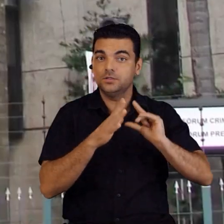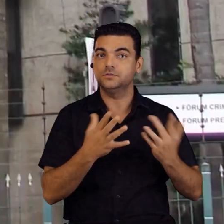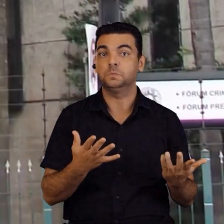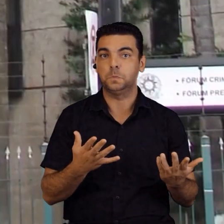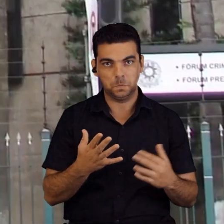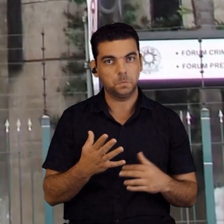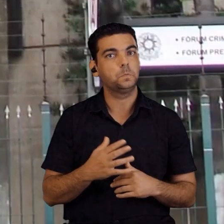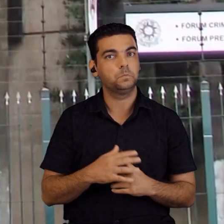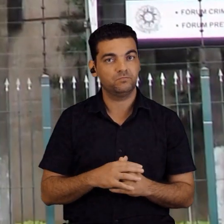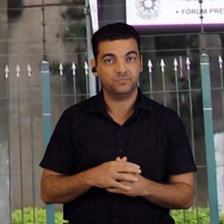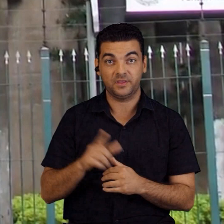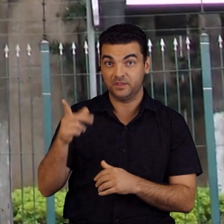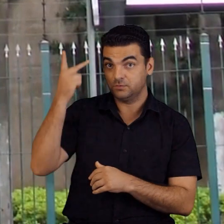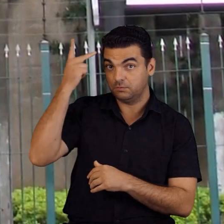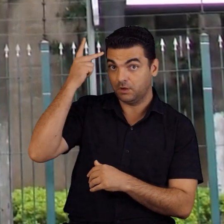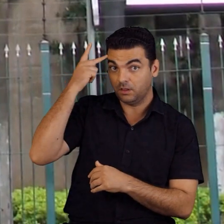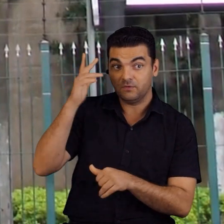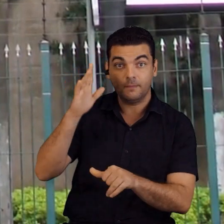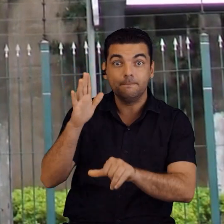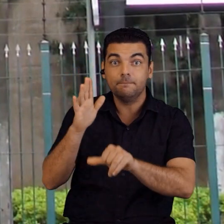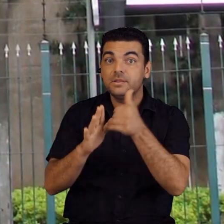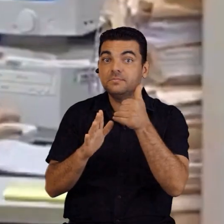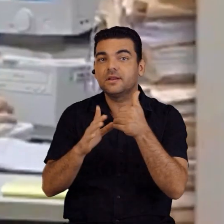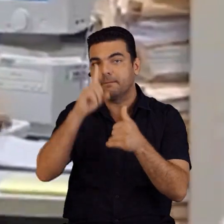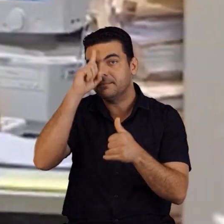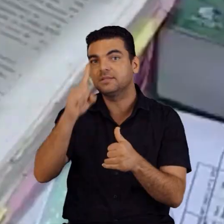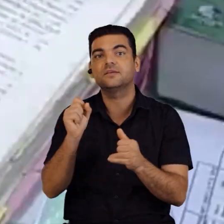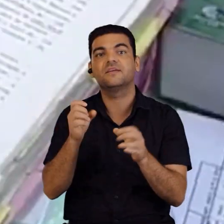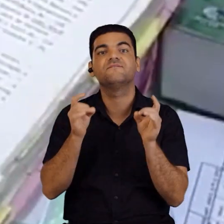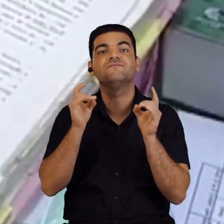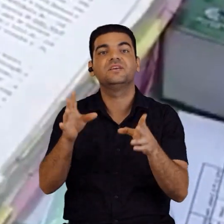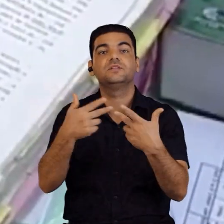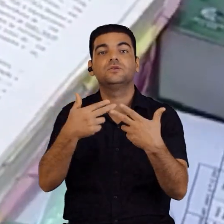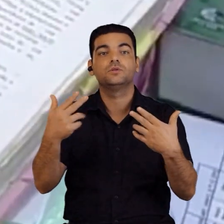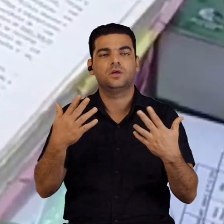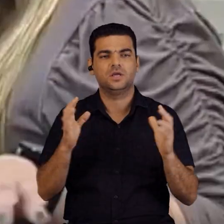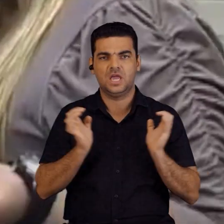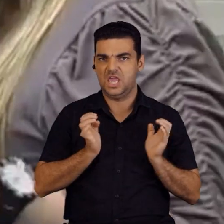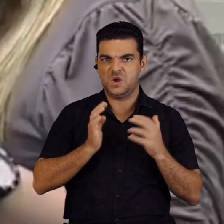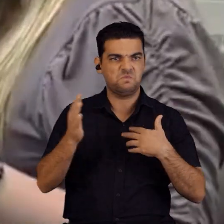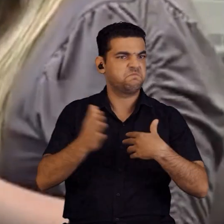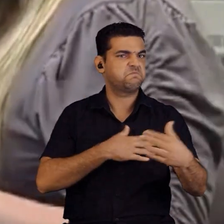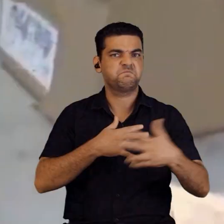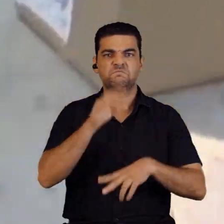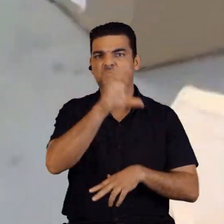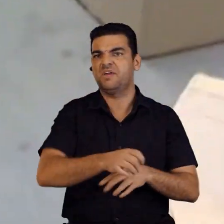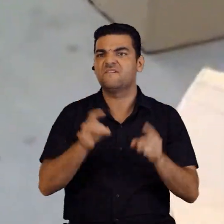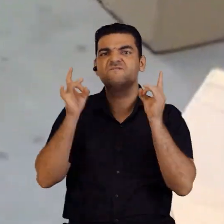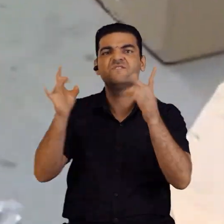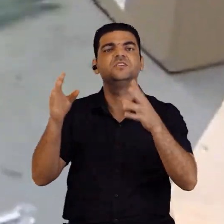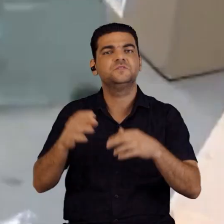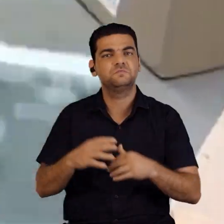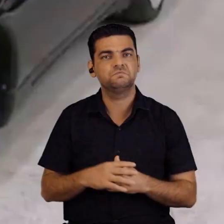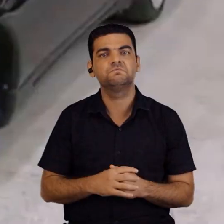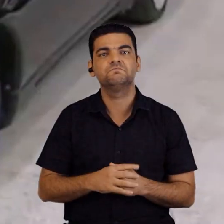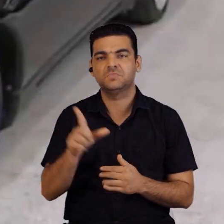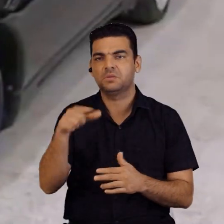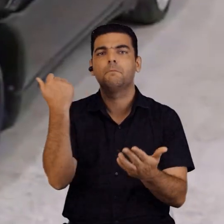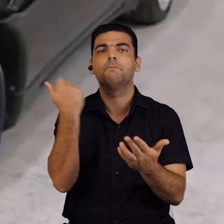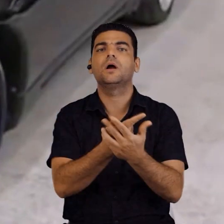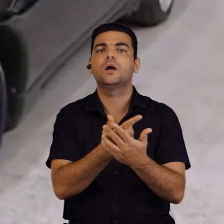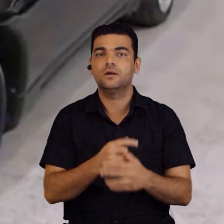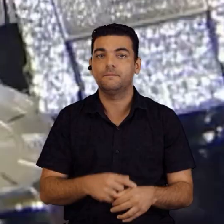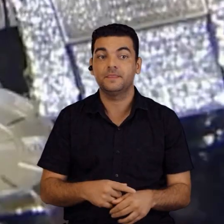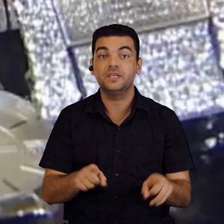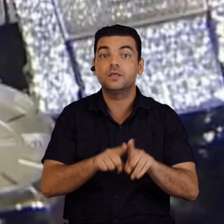Justiça Federal. A Sexta Vara Federal de São Paulo foi a primeira a determinar a venda de bens de luxo, apreendidos em operações